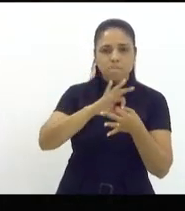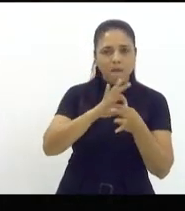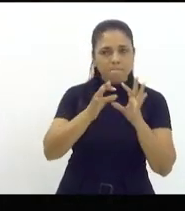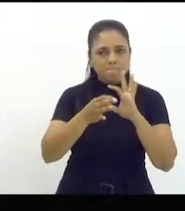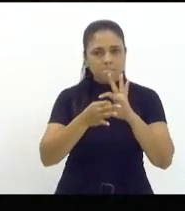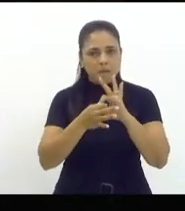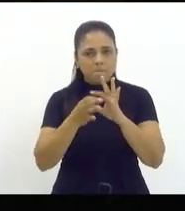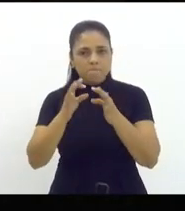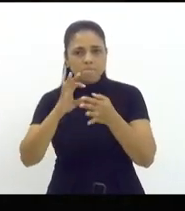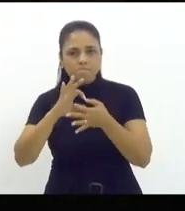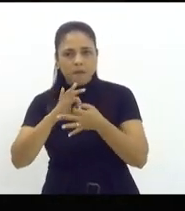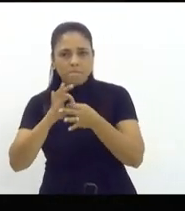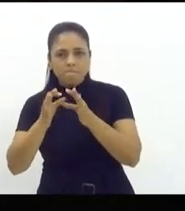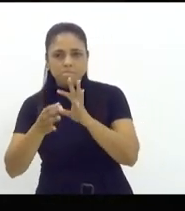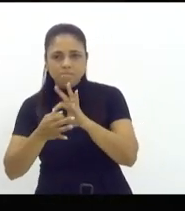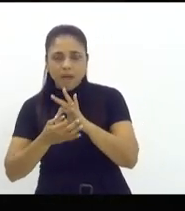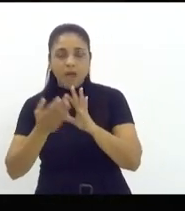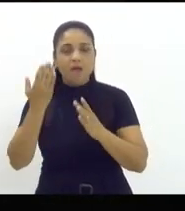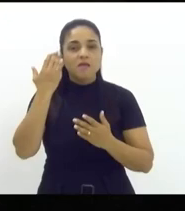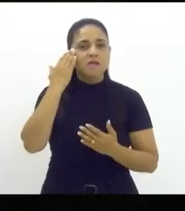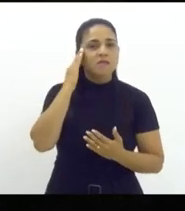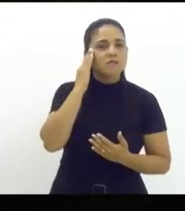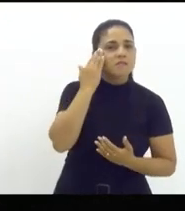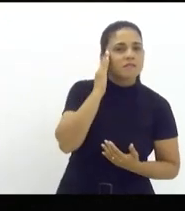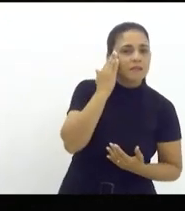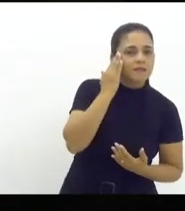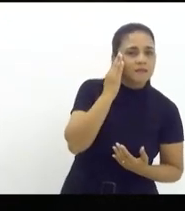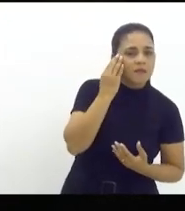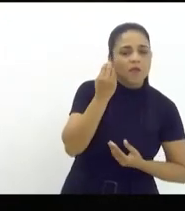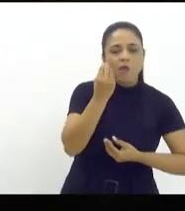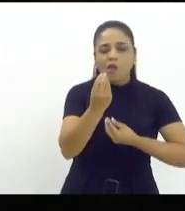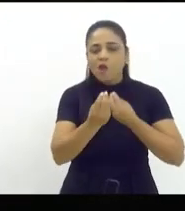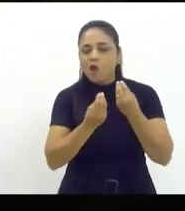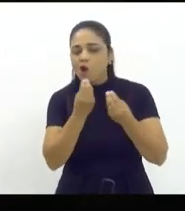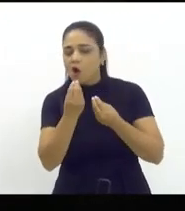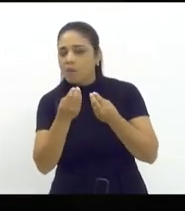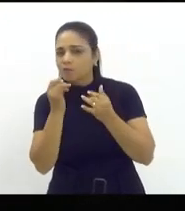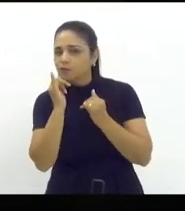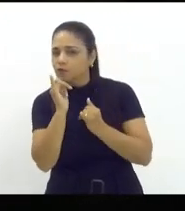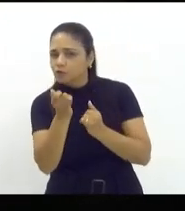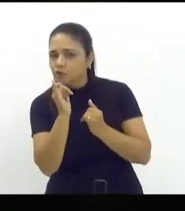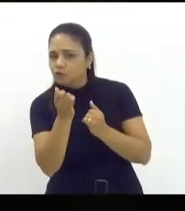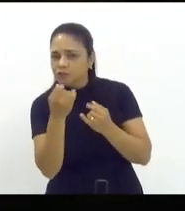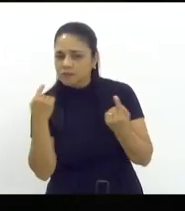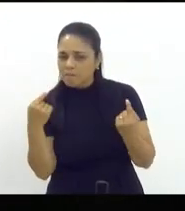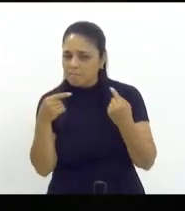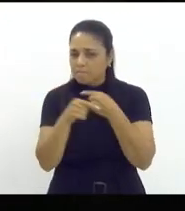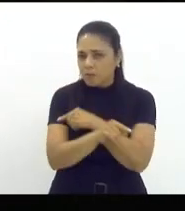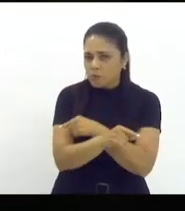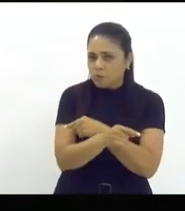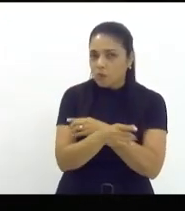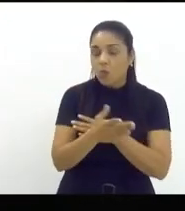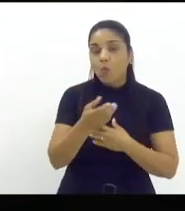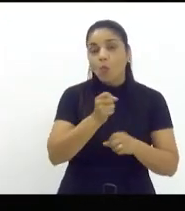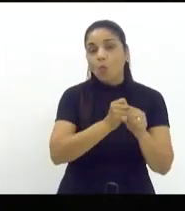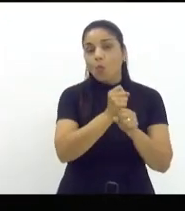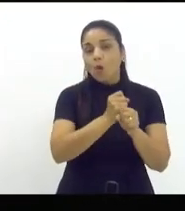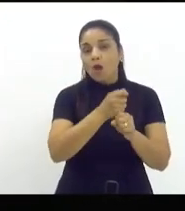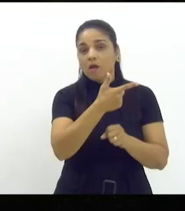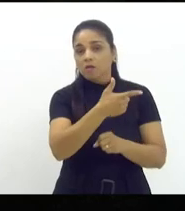a gente poder entender e verificar que não tem contradição o ano de 22